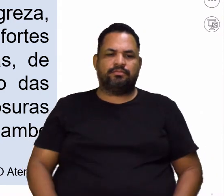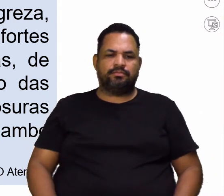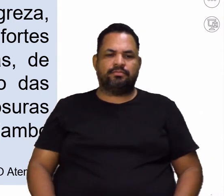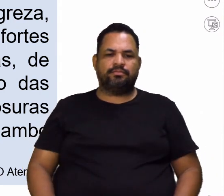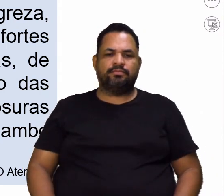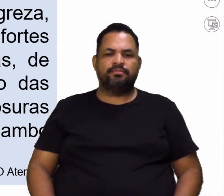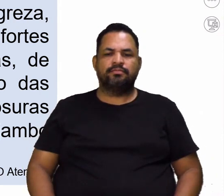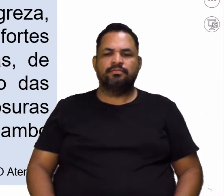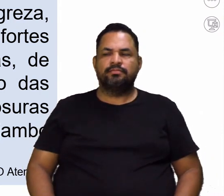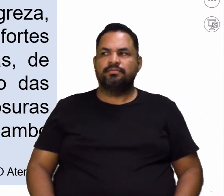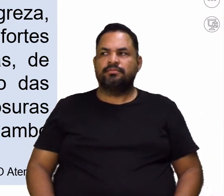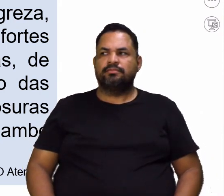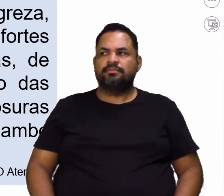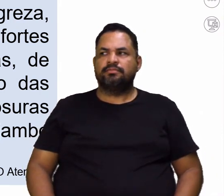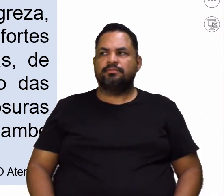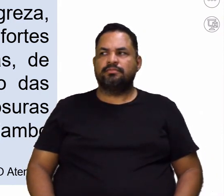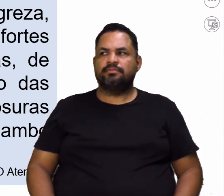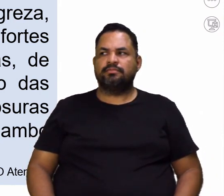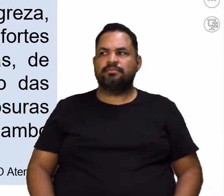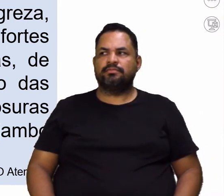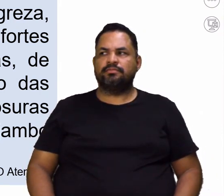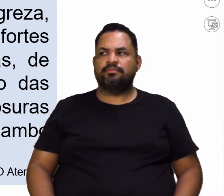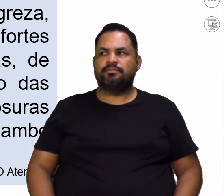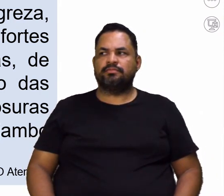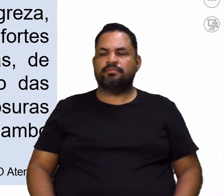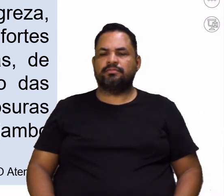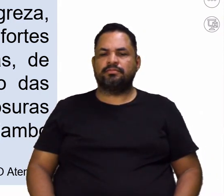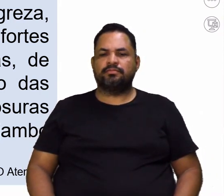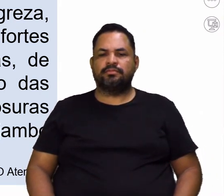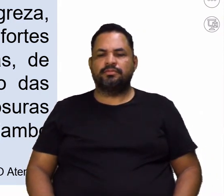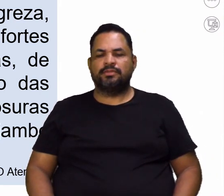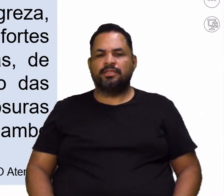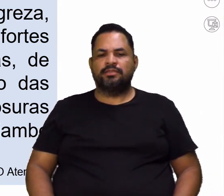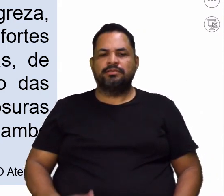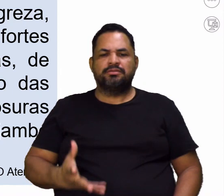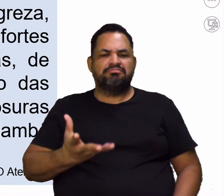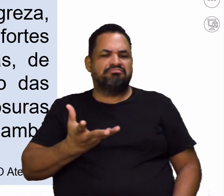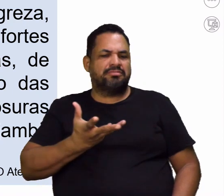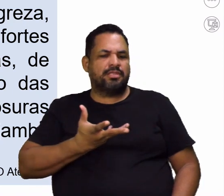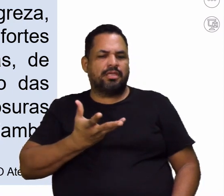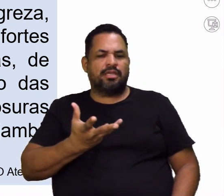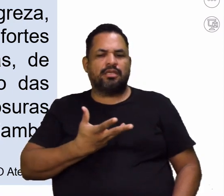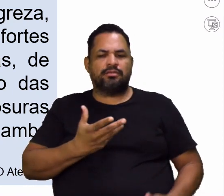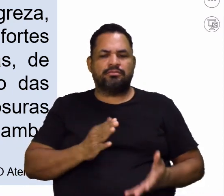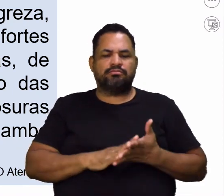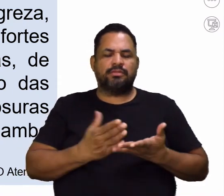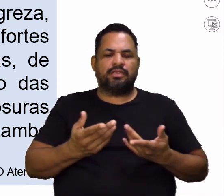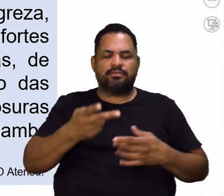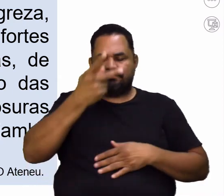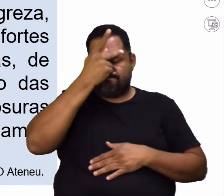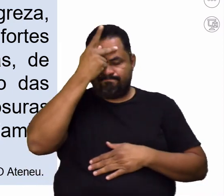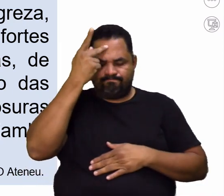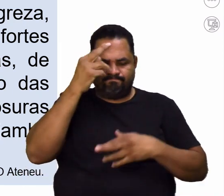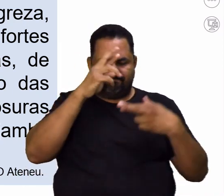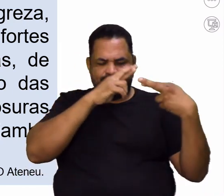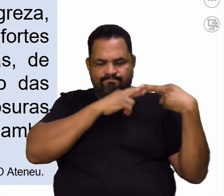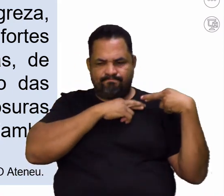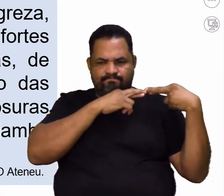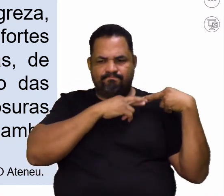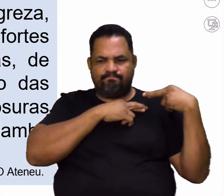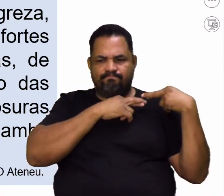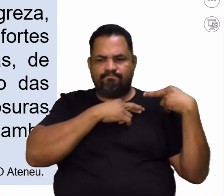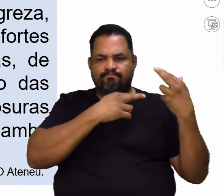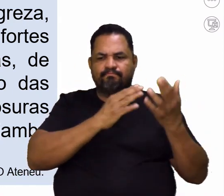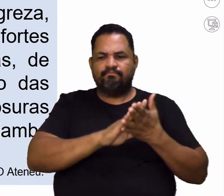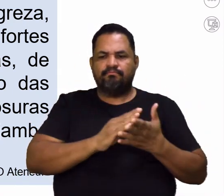aqui quando ele fala assim a questão as ambições são as pessoas que eram responsáveis né